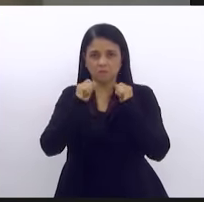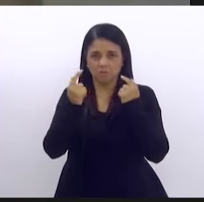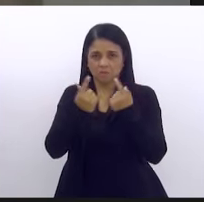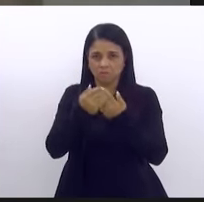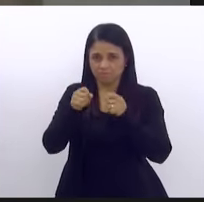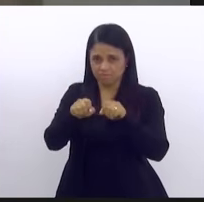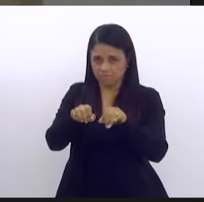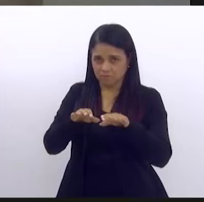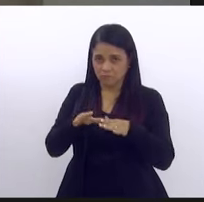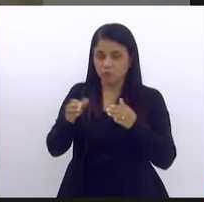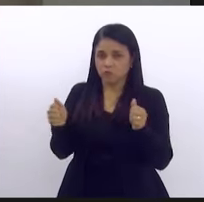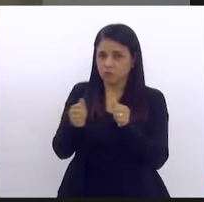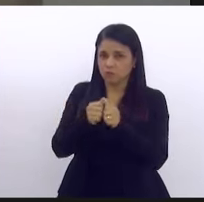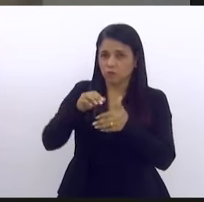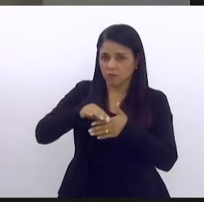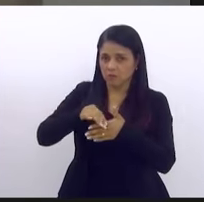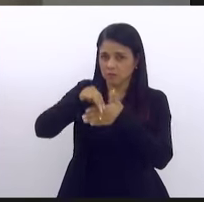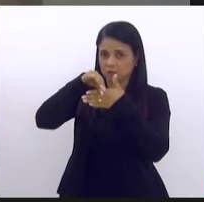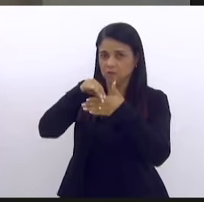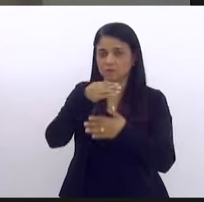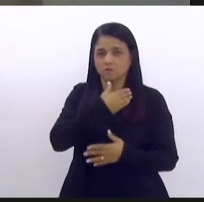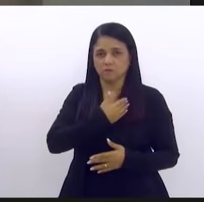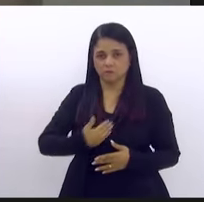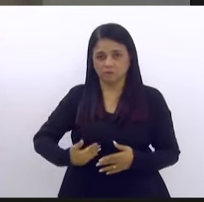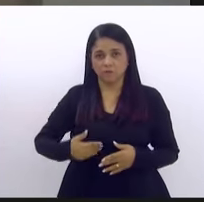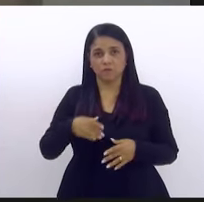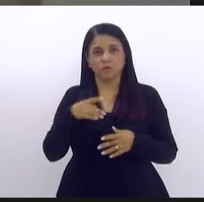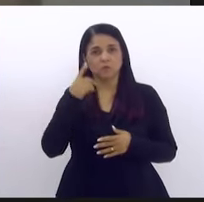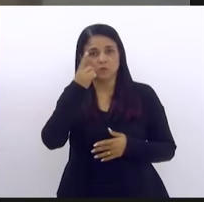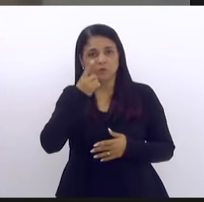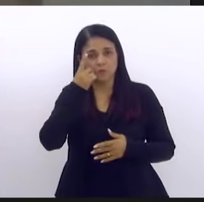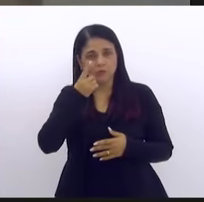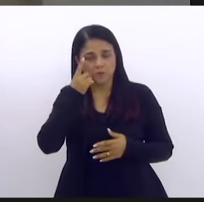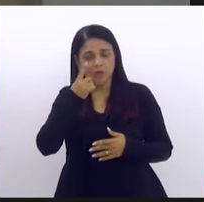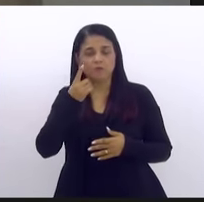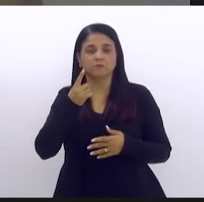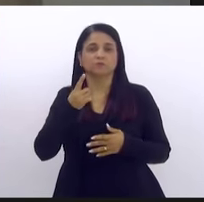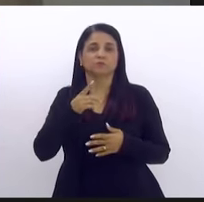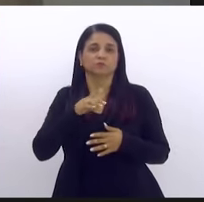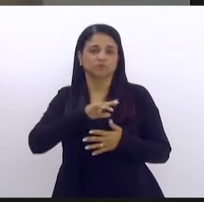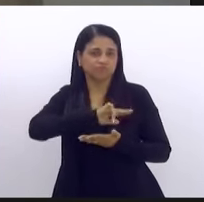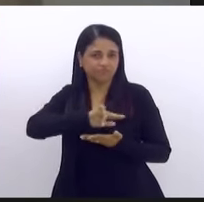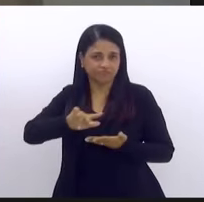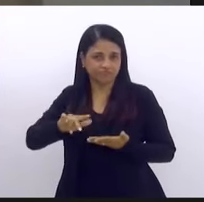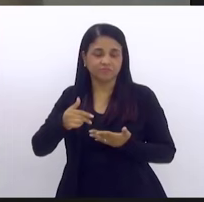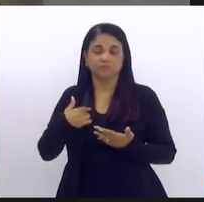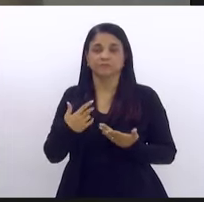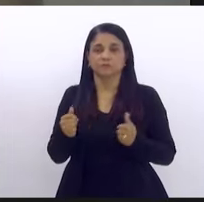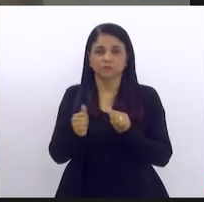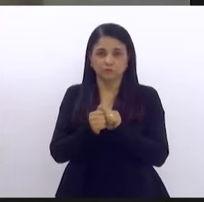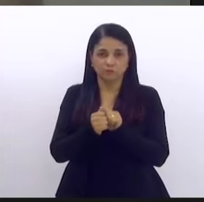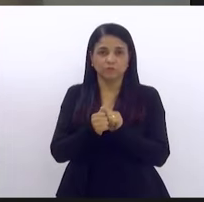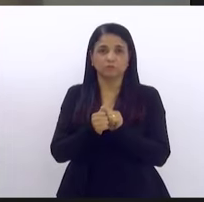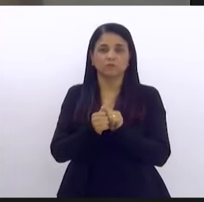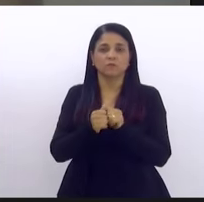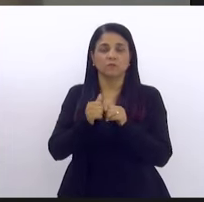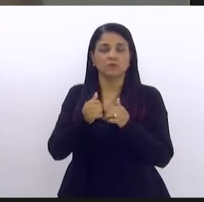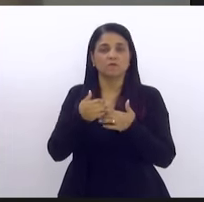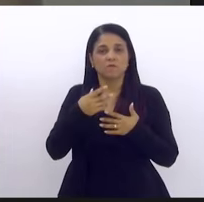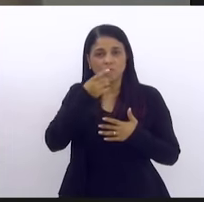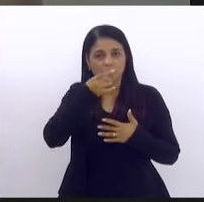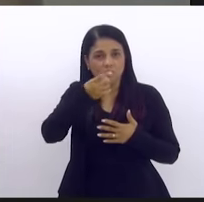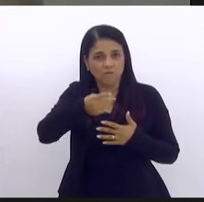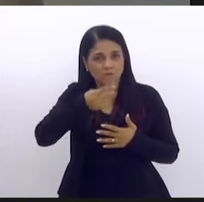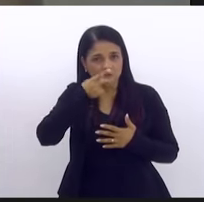com a liderança do governo, junto com os deputados da oposição, mas eu quero aqui ressaltar a vontade e a